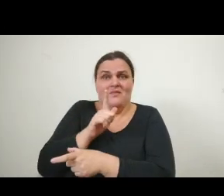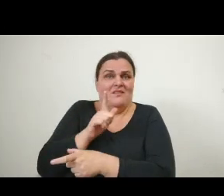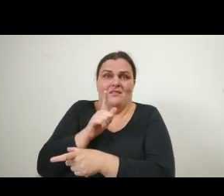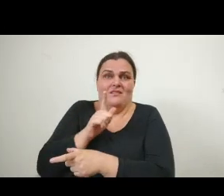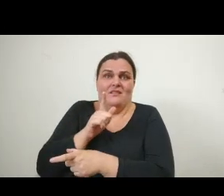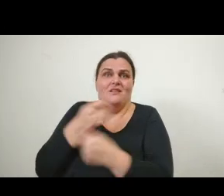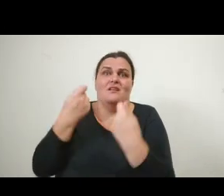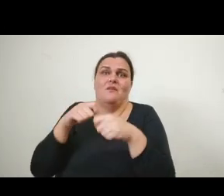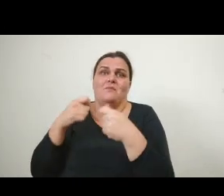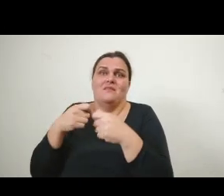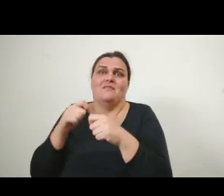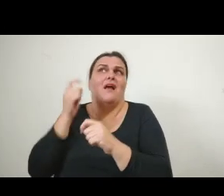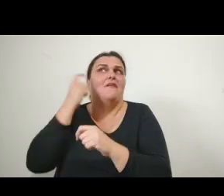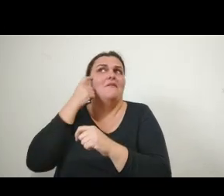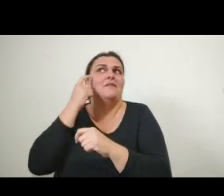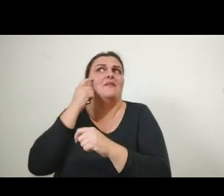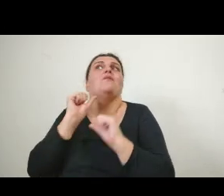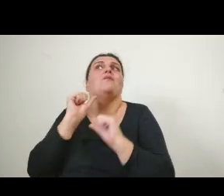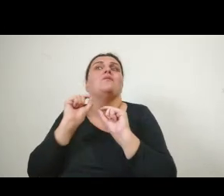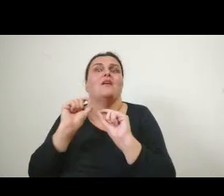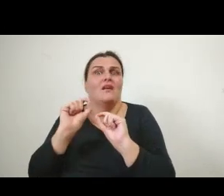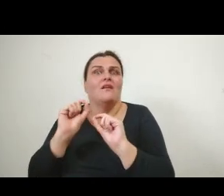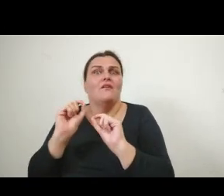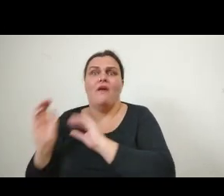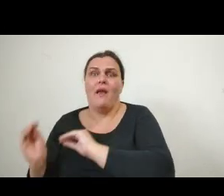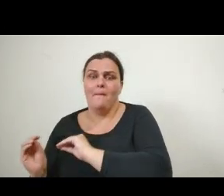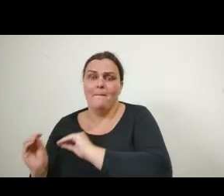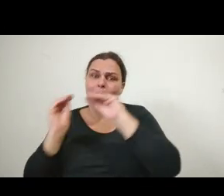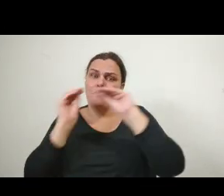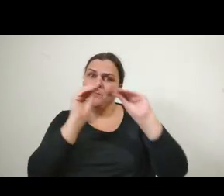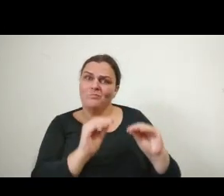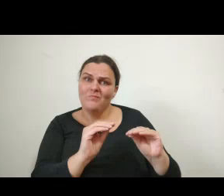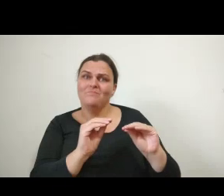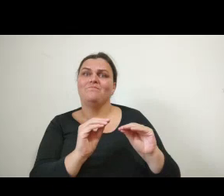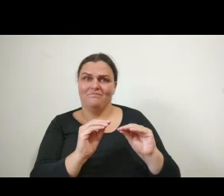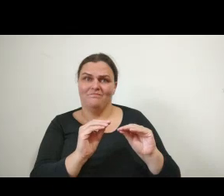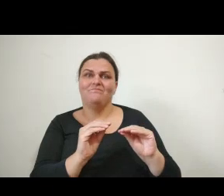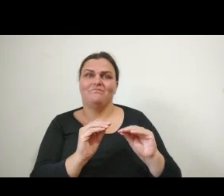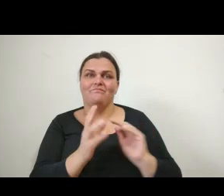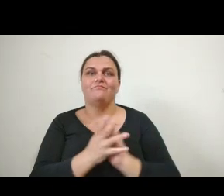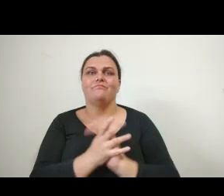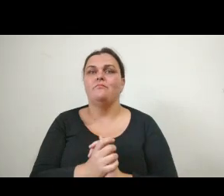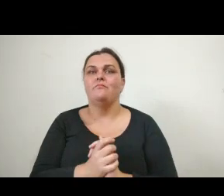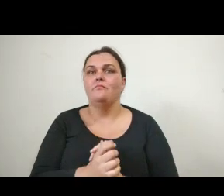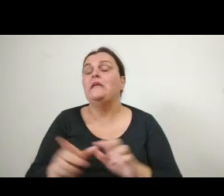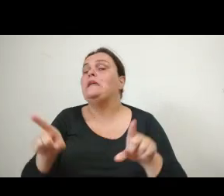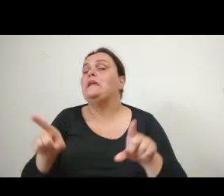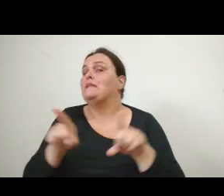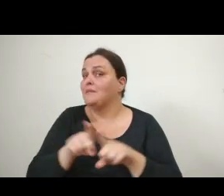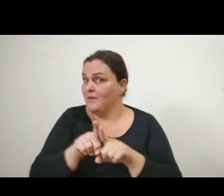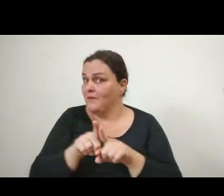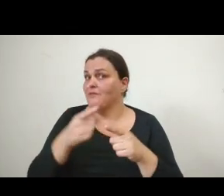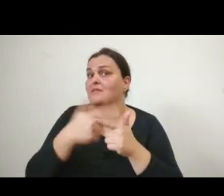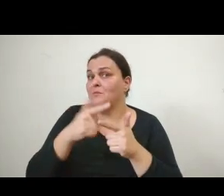A geração de energia e o seu uso vão ser impactados. A gente